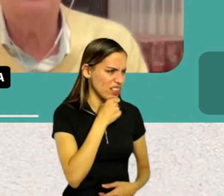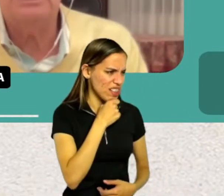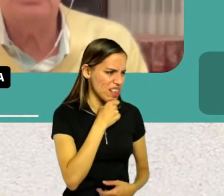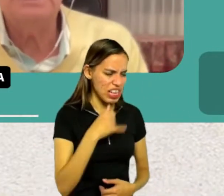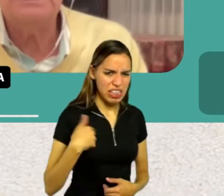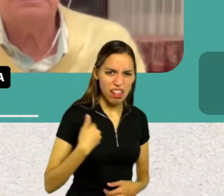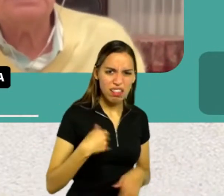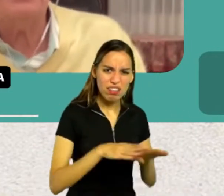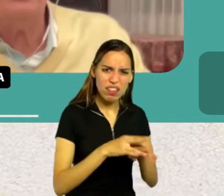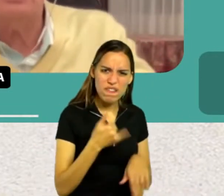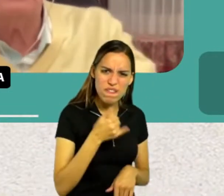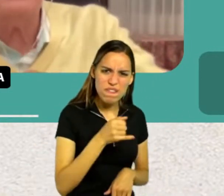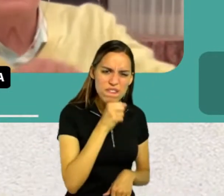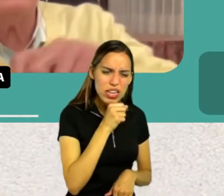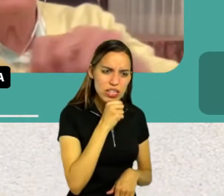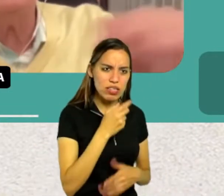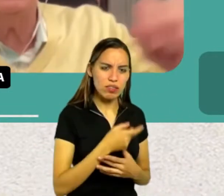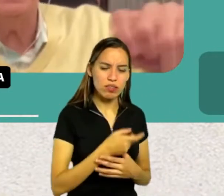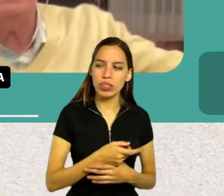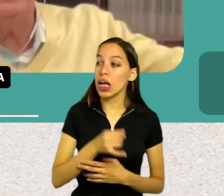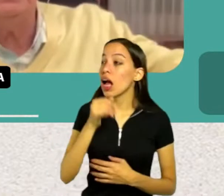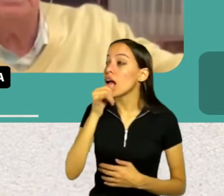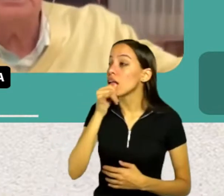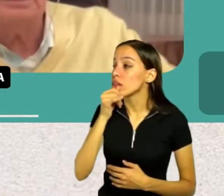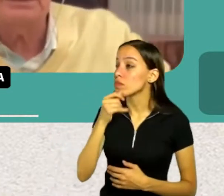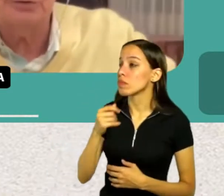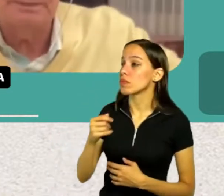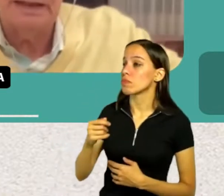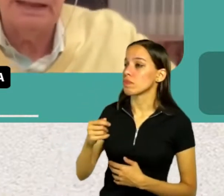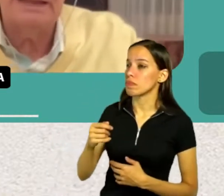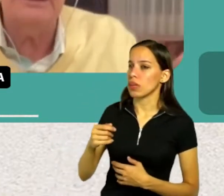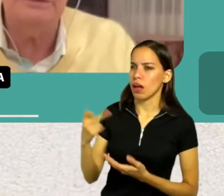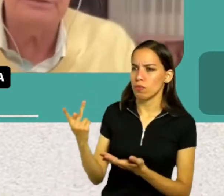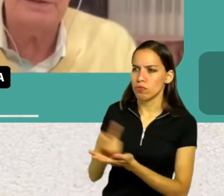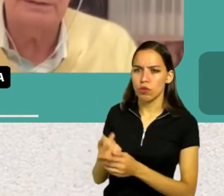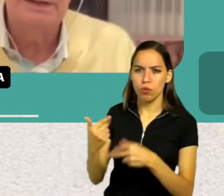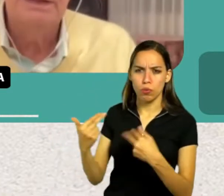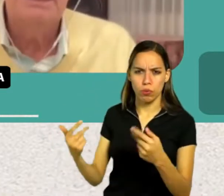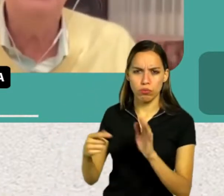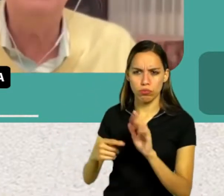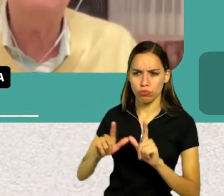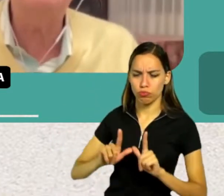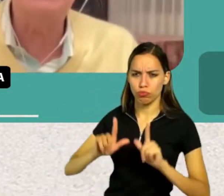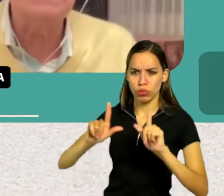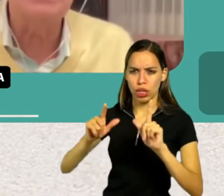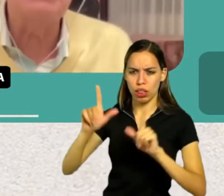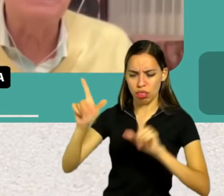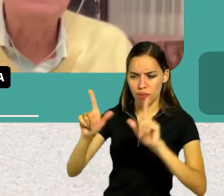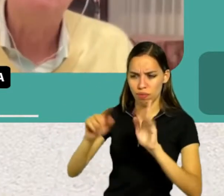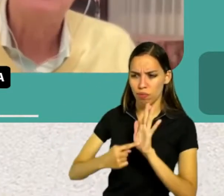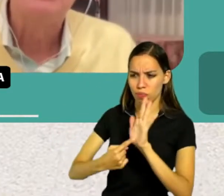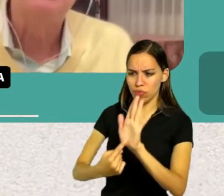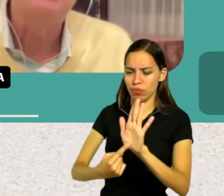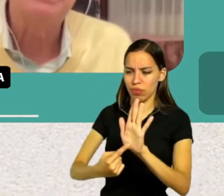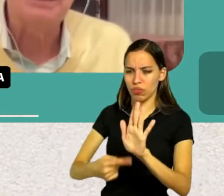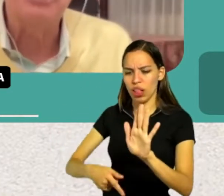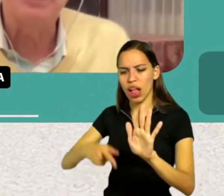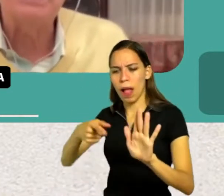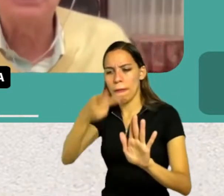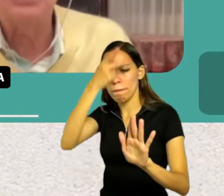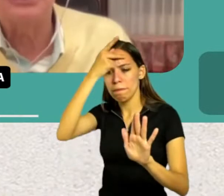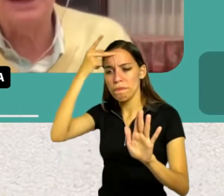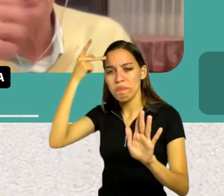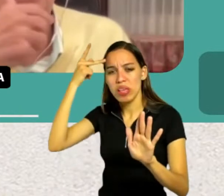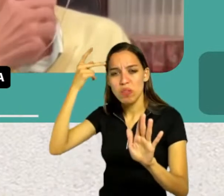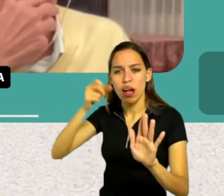Acontecia alguma coisa, aparecia no jornal sexagenário, não sei, atropelado, não sei. Eles me mandaram um